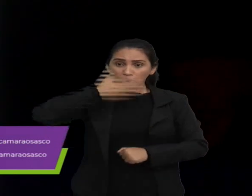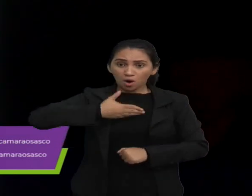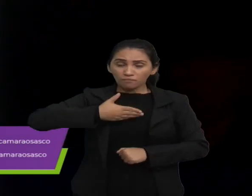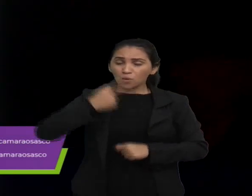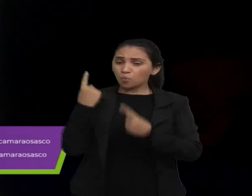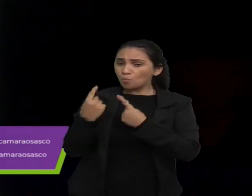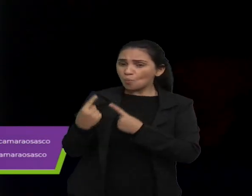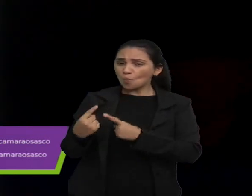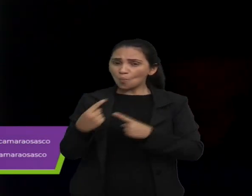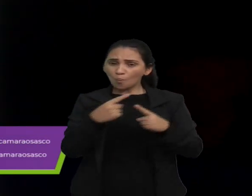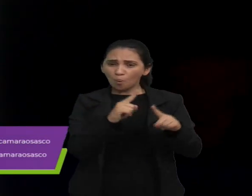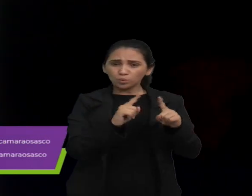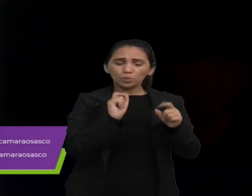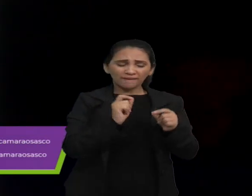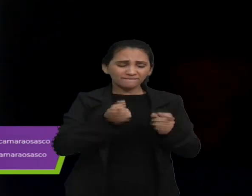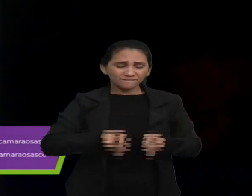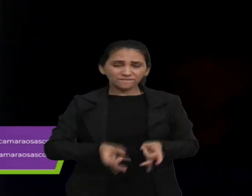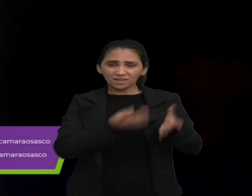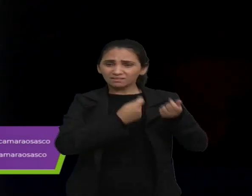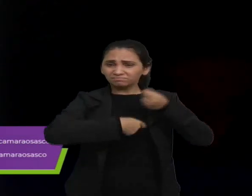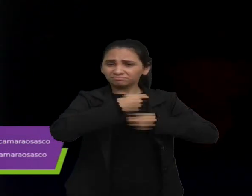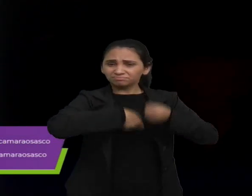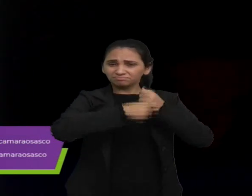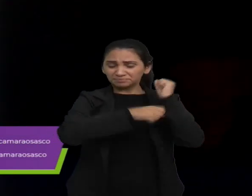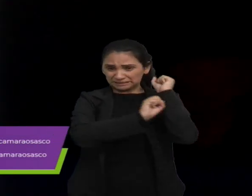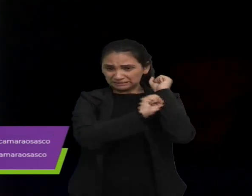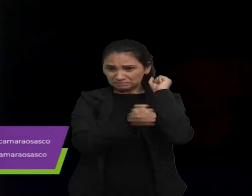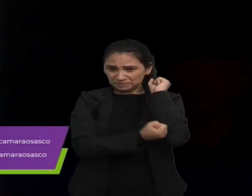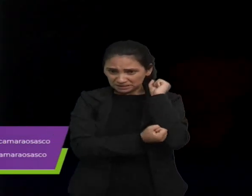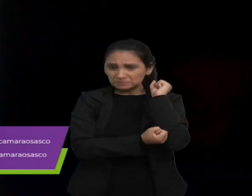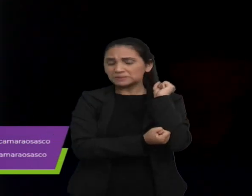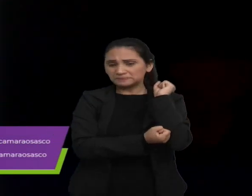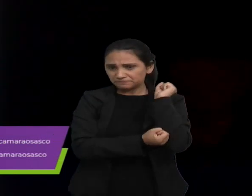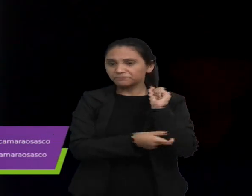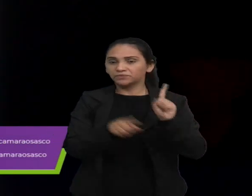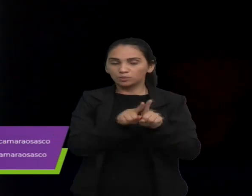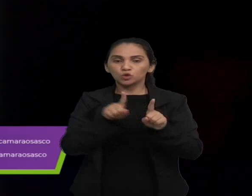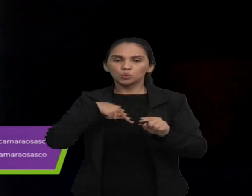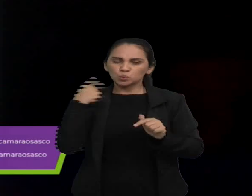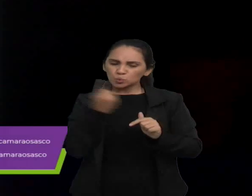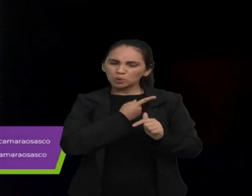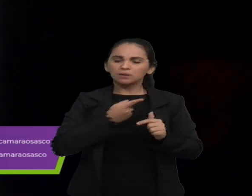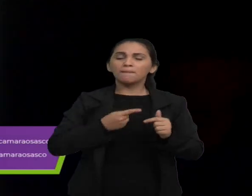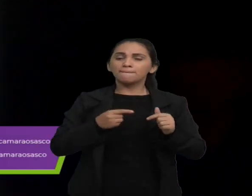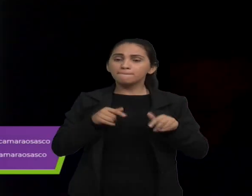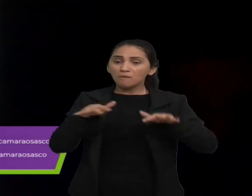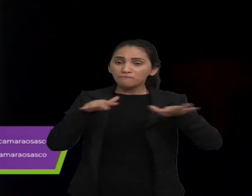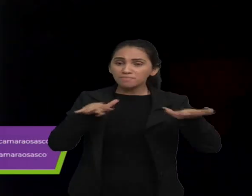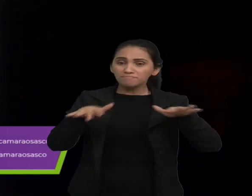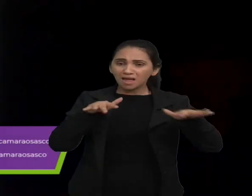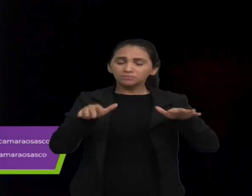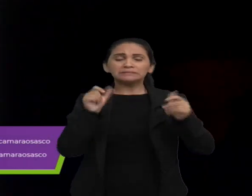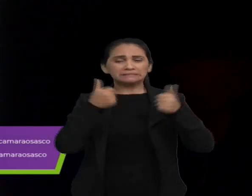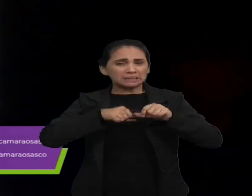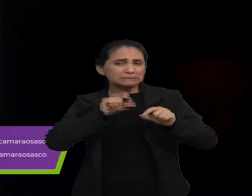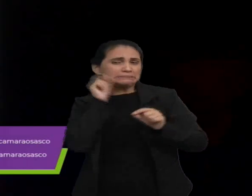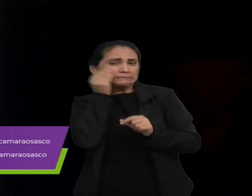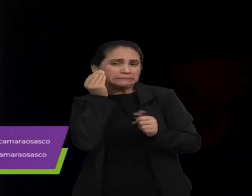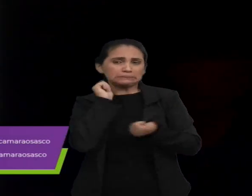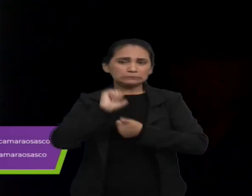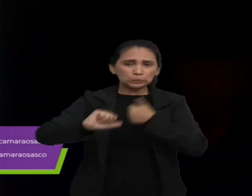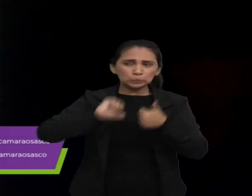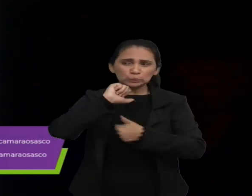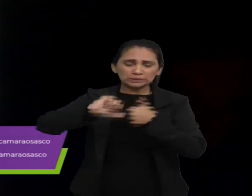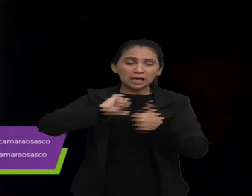contra essa privatização. Então, um plebiscito que está rodando todo o Estado, todos os movimentos que estão fazendo, para exigir do governo que suspenda as